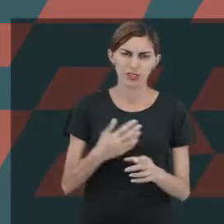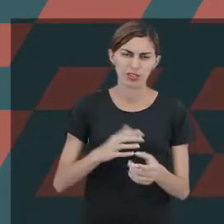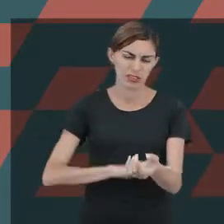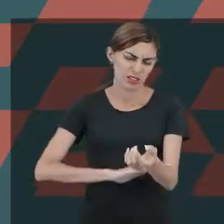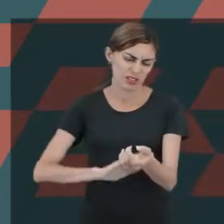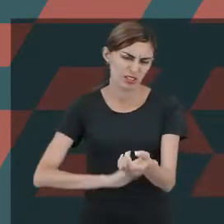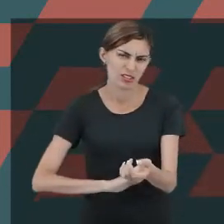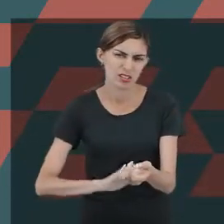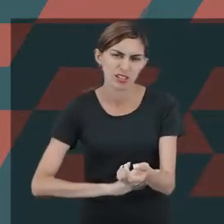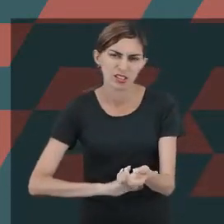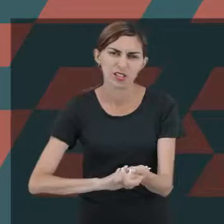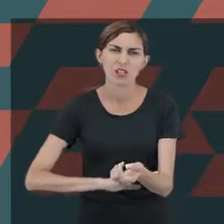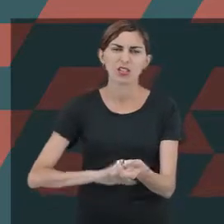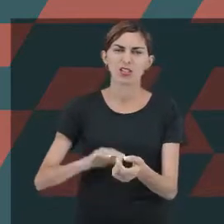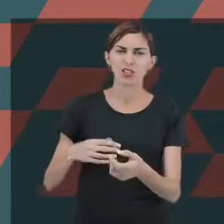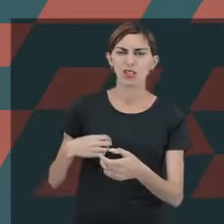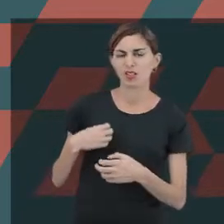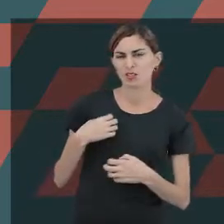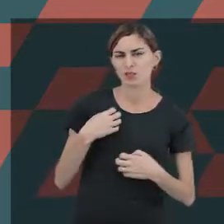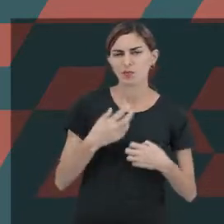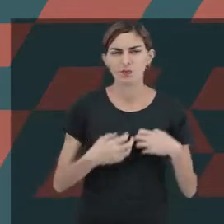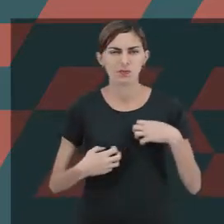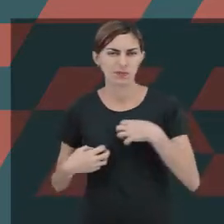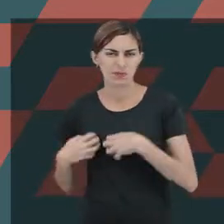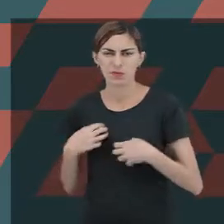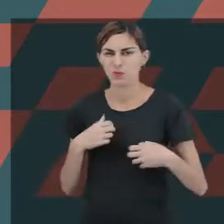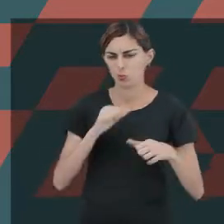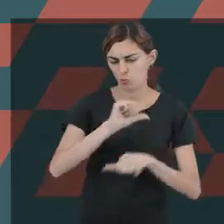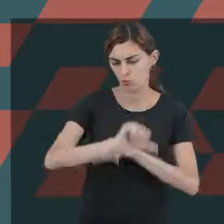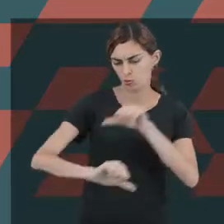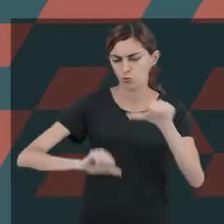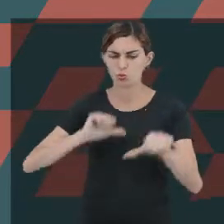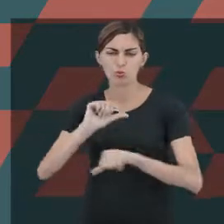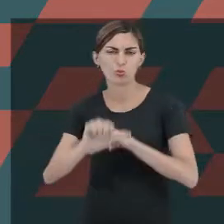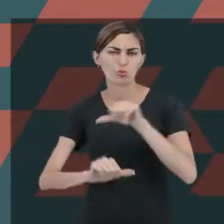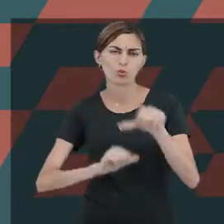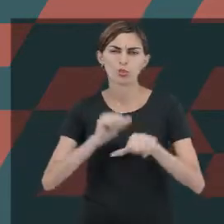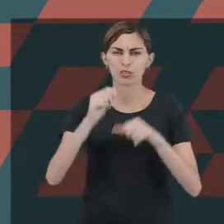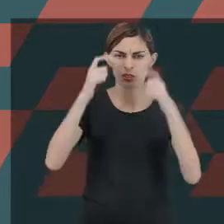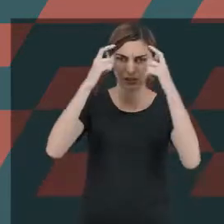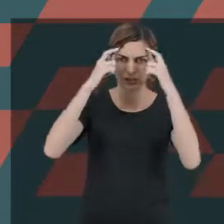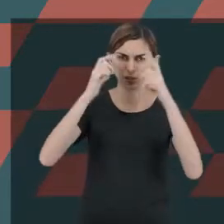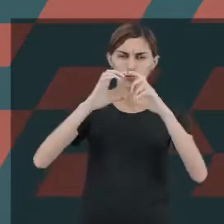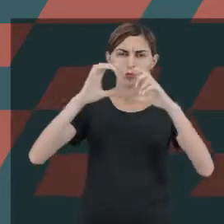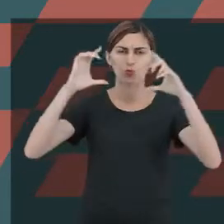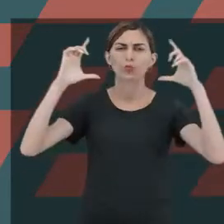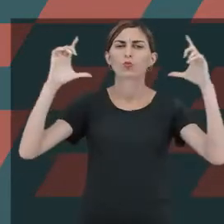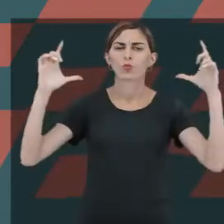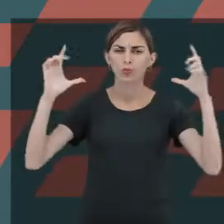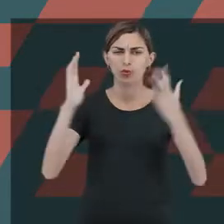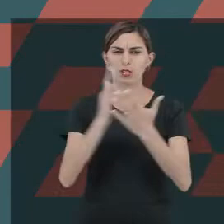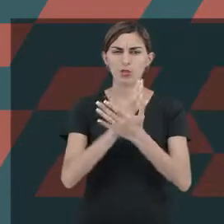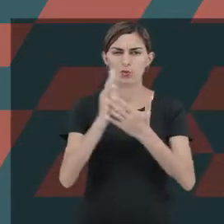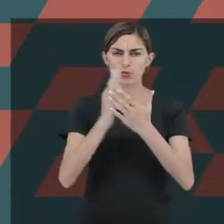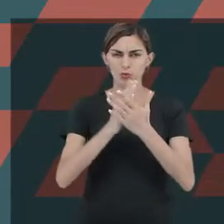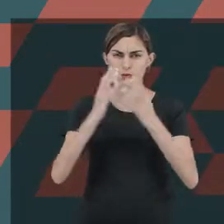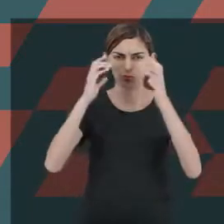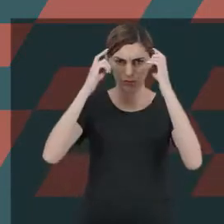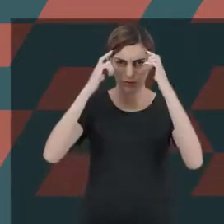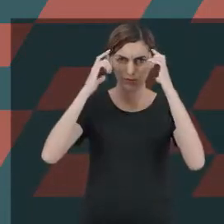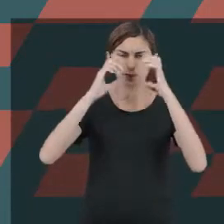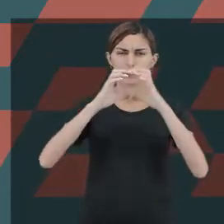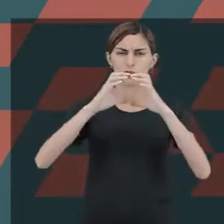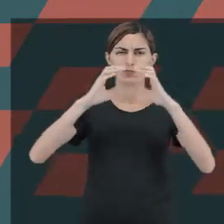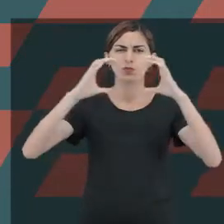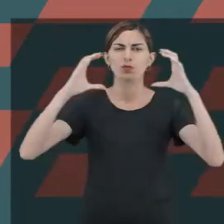irritabilidade, ficar sonolento, ou seja, uma alteração neurológica com aumento do tamanho da cabeça em alguns, não em todos. E quando a gente fazia o